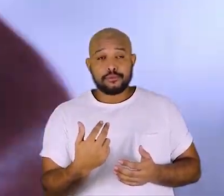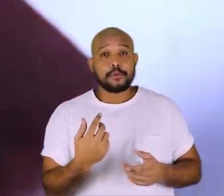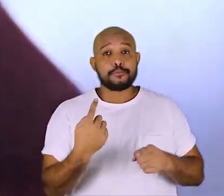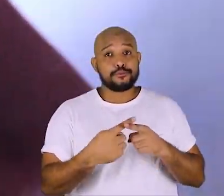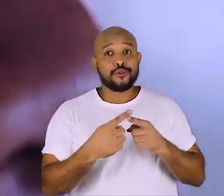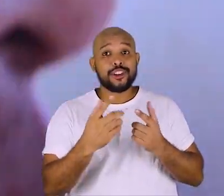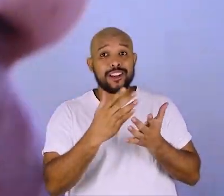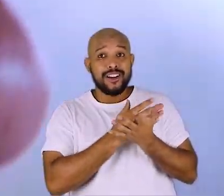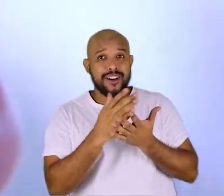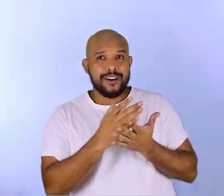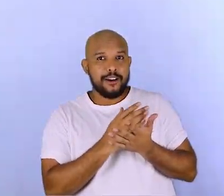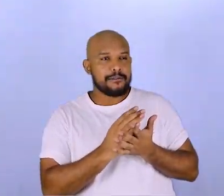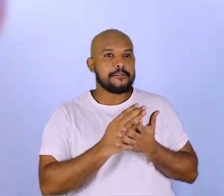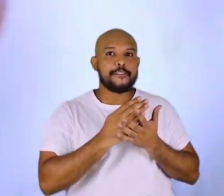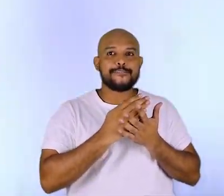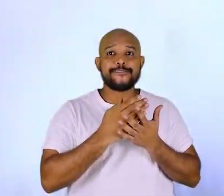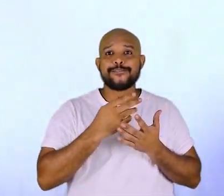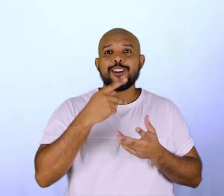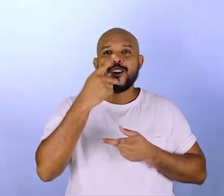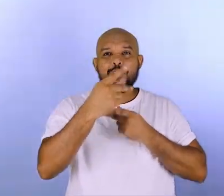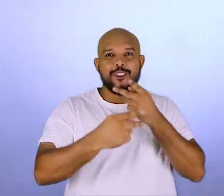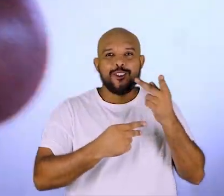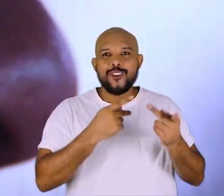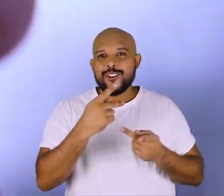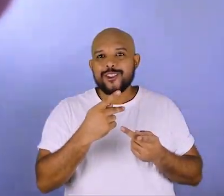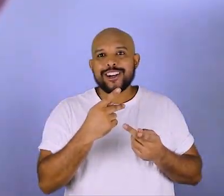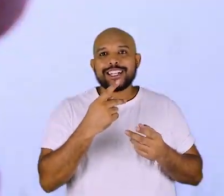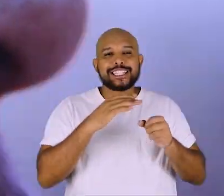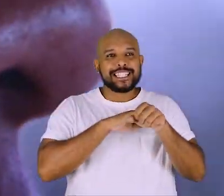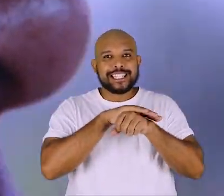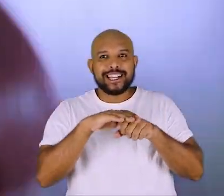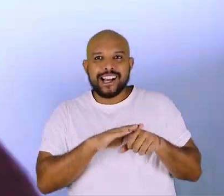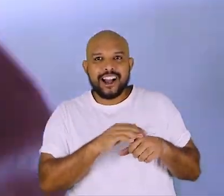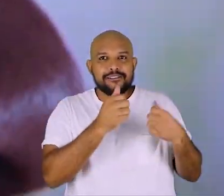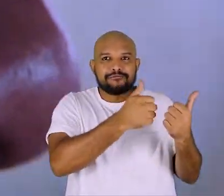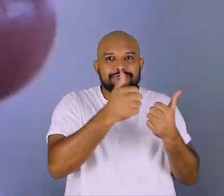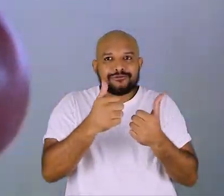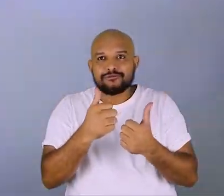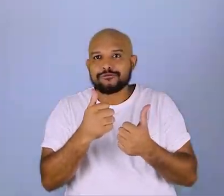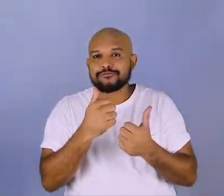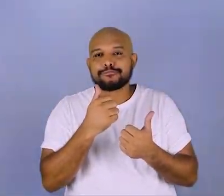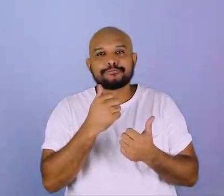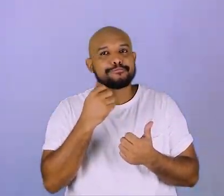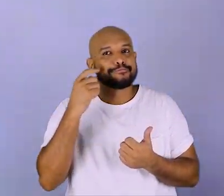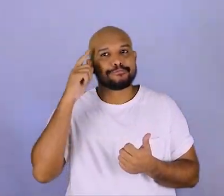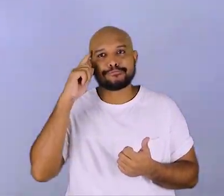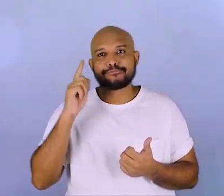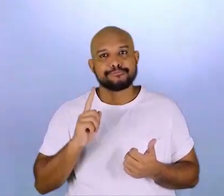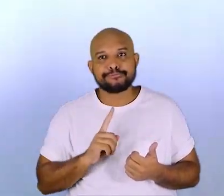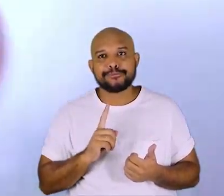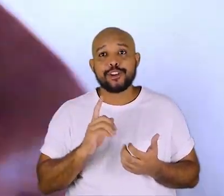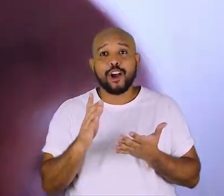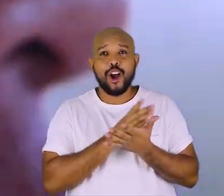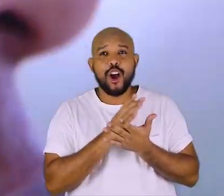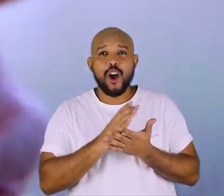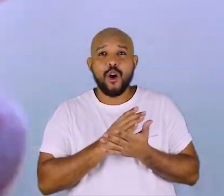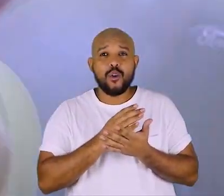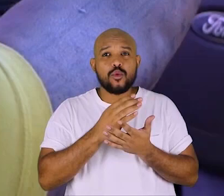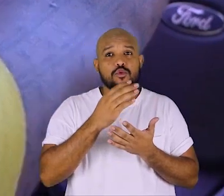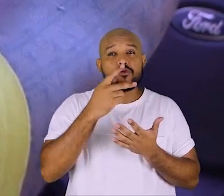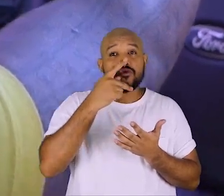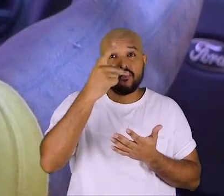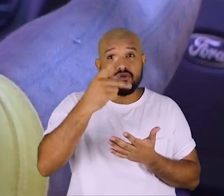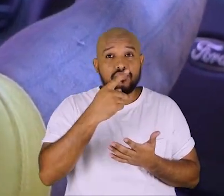língua, né, minha própria linguagem mesmo, né, falada dentro da aldeia, né, que hoje é muito fraca, né, hoje são